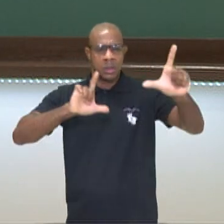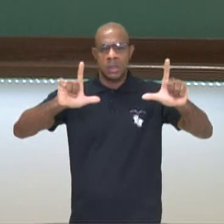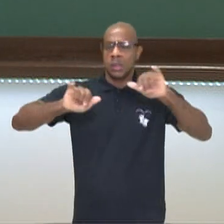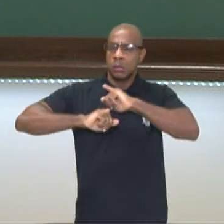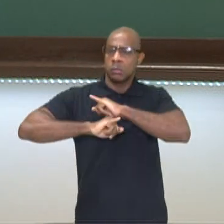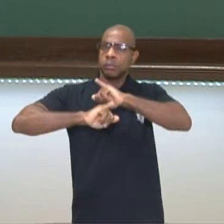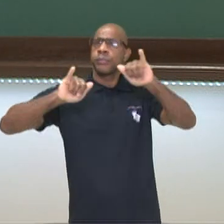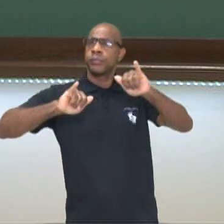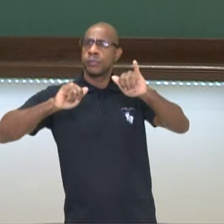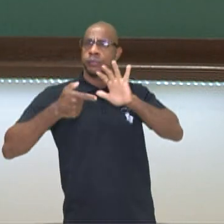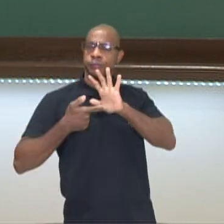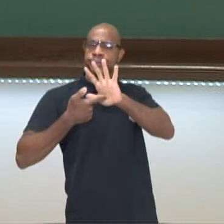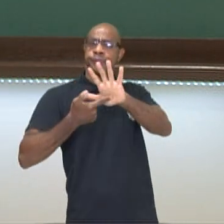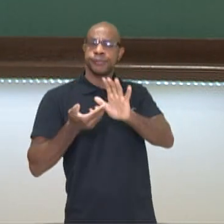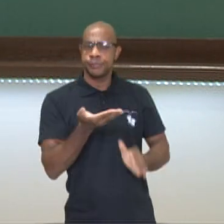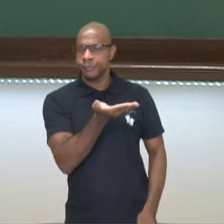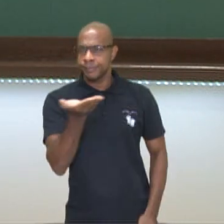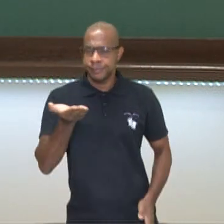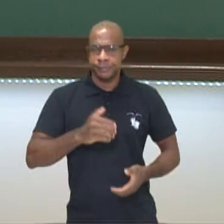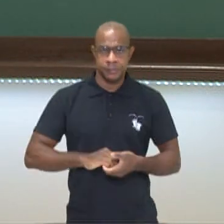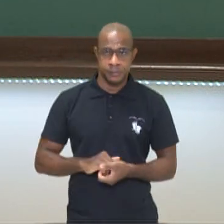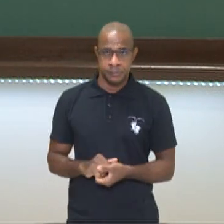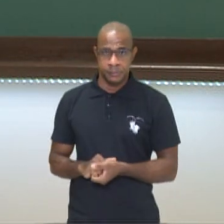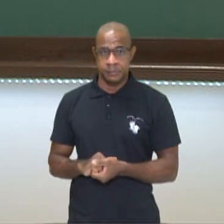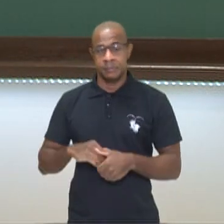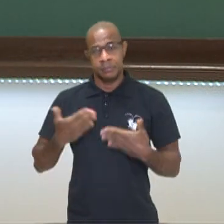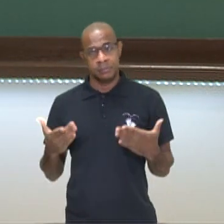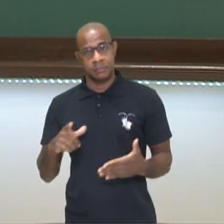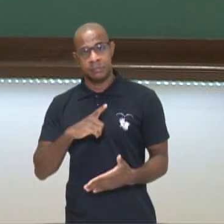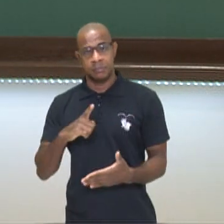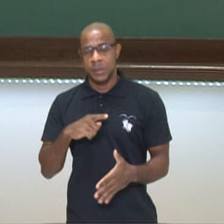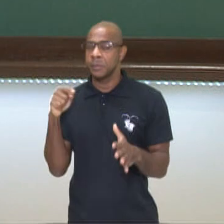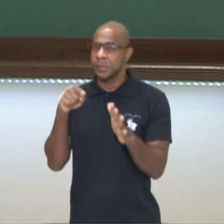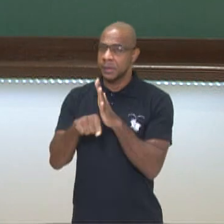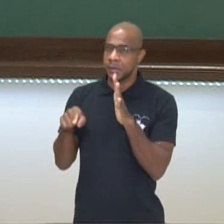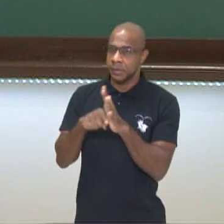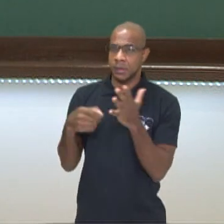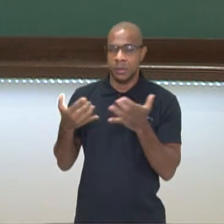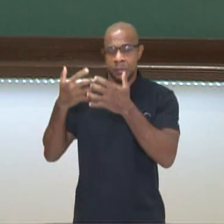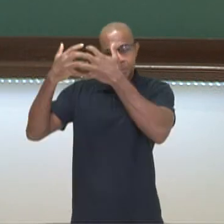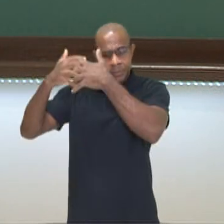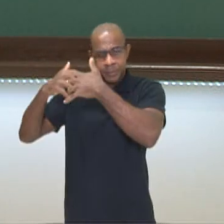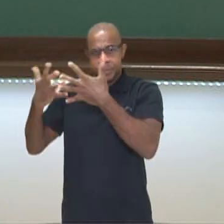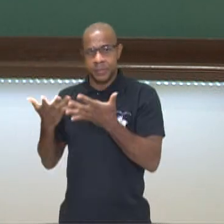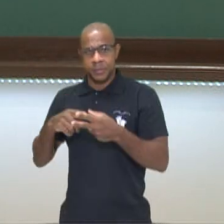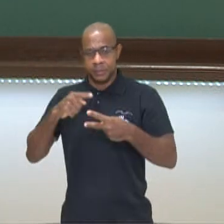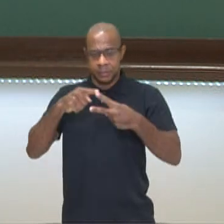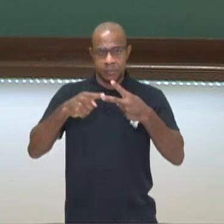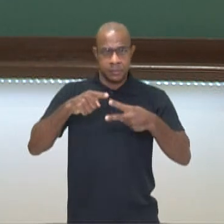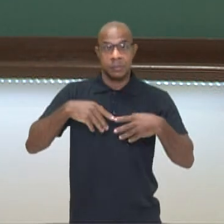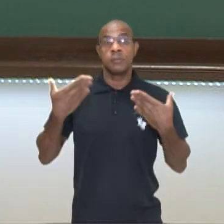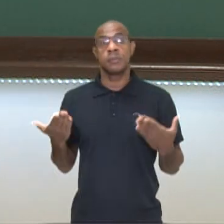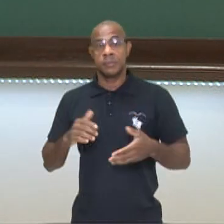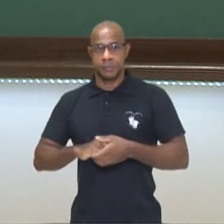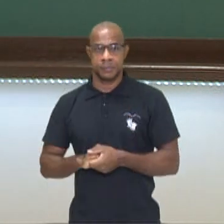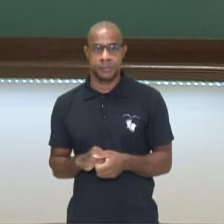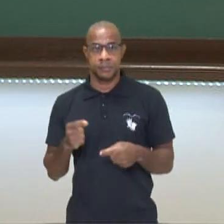programação, oferece ao espectador? Temos duas perguntas para refletir ainda sobre esse tema. Quais são